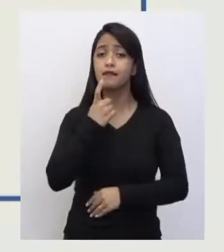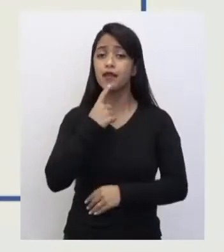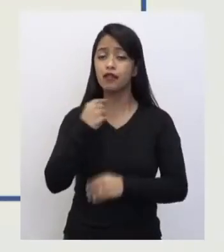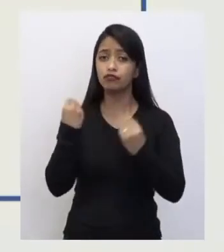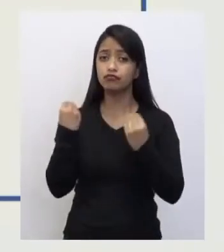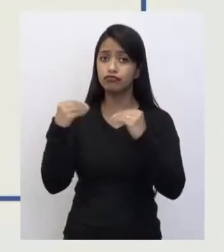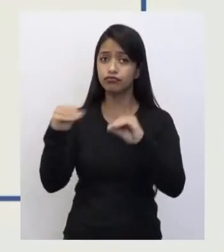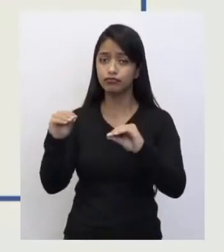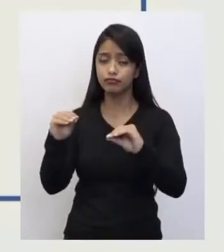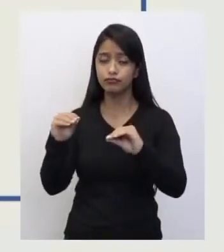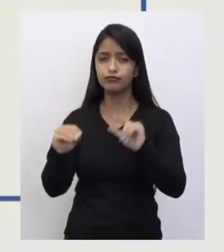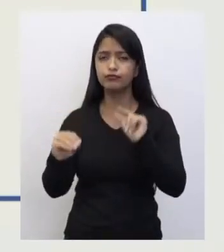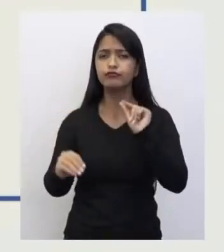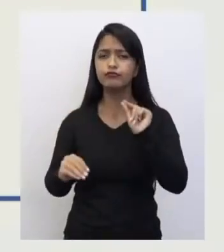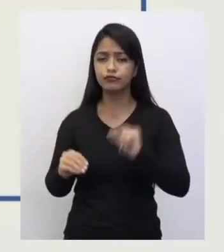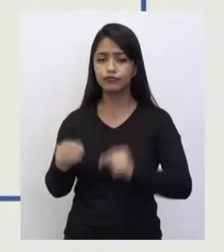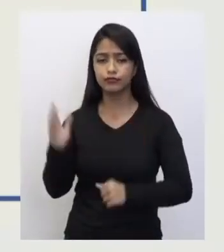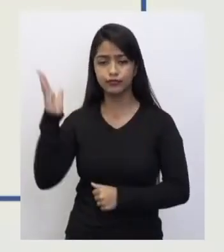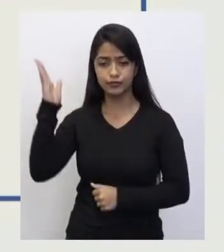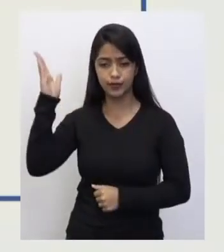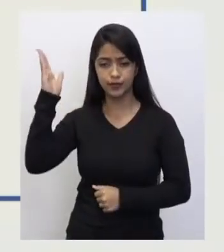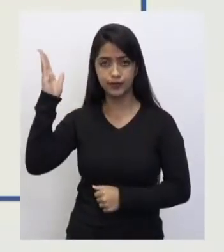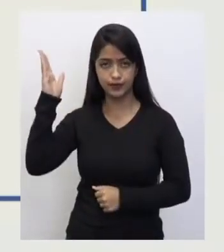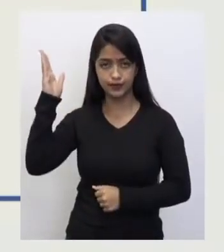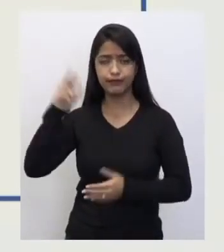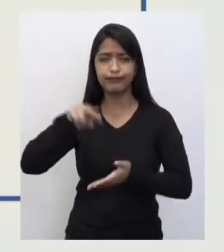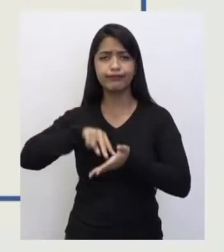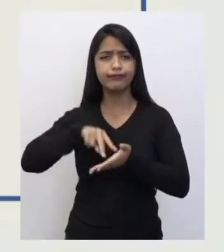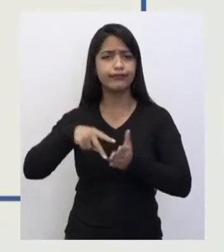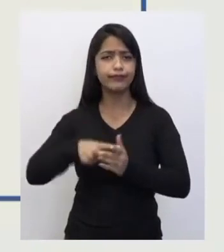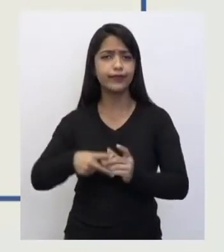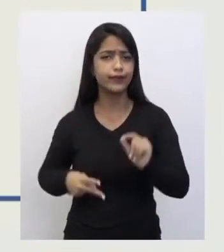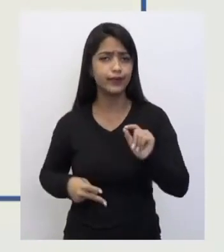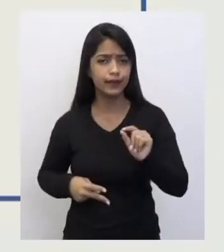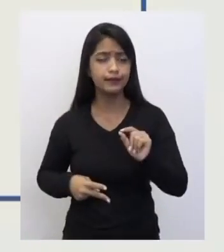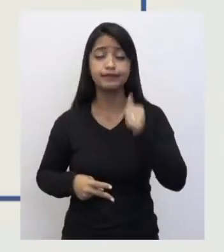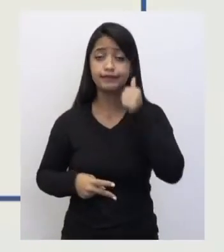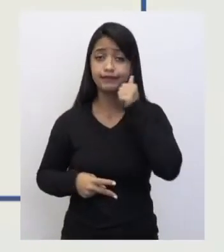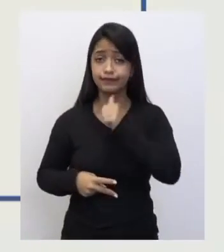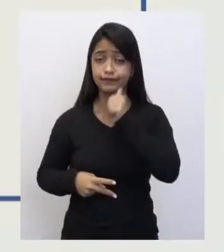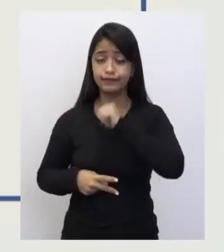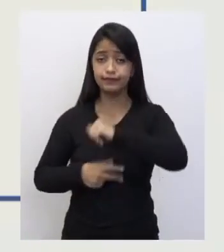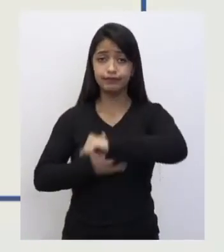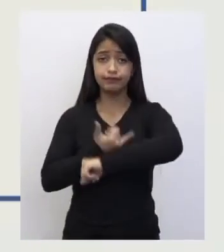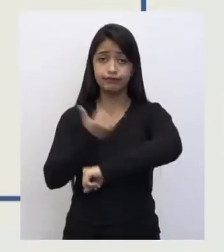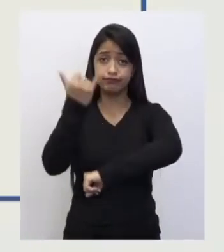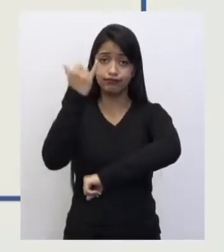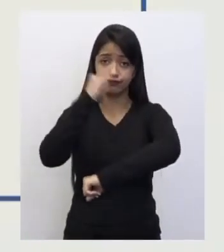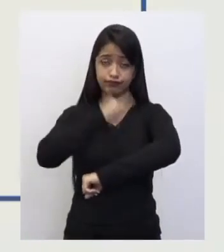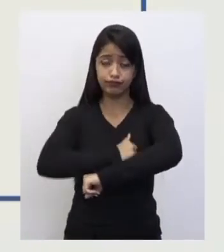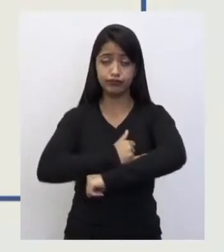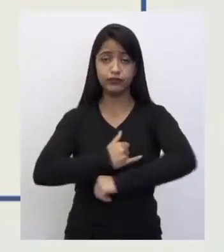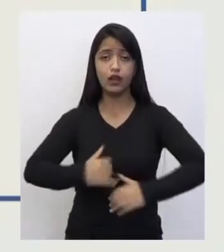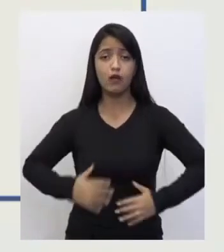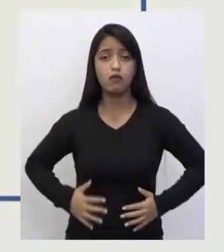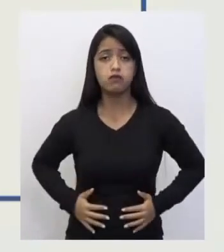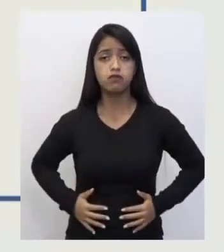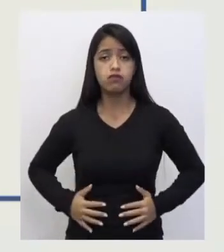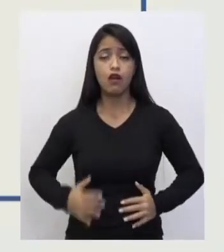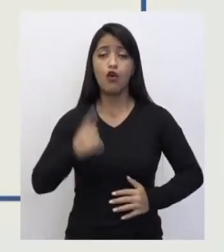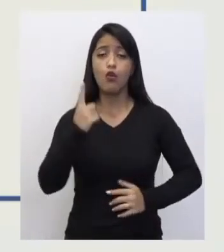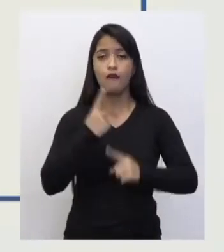original. Que é essa: isso significa que a fêmea pode ficar grávida uma vez por ano,